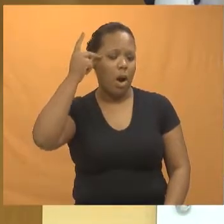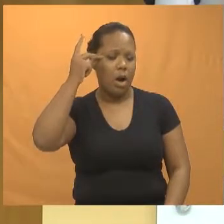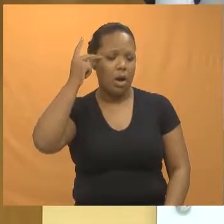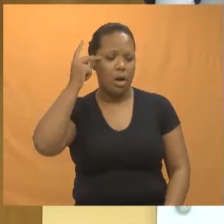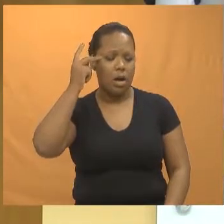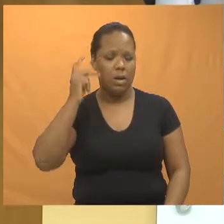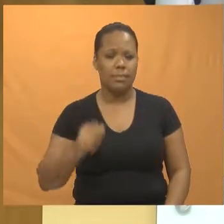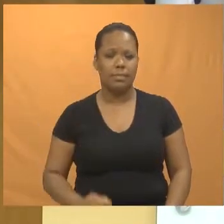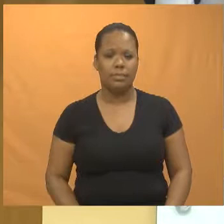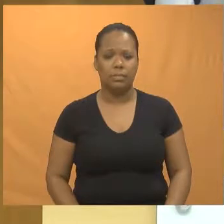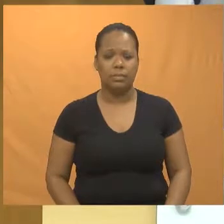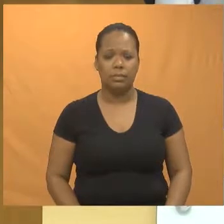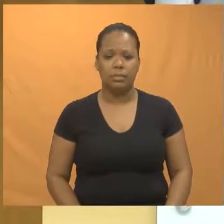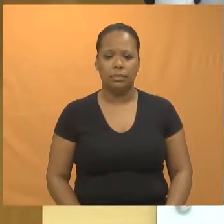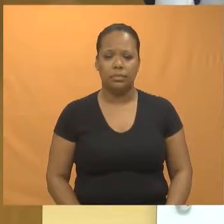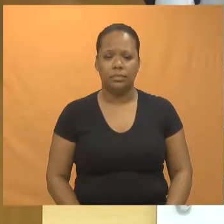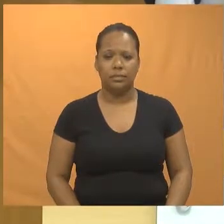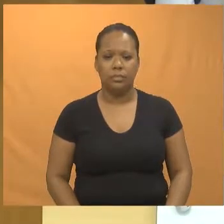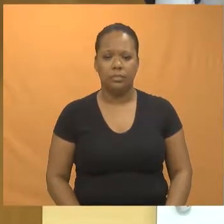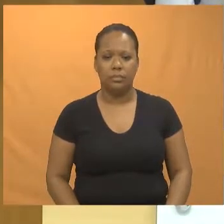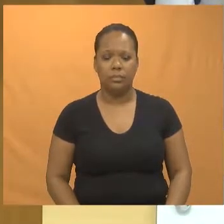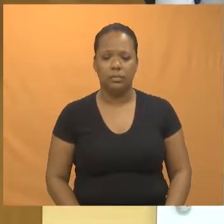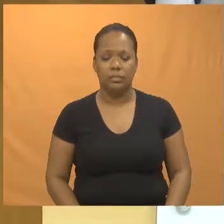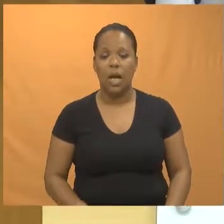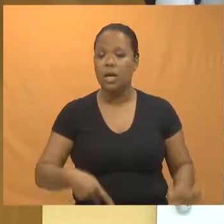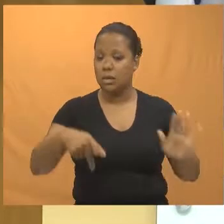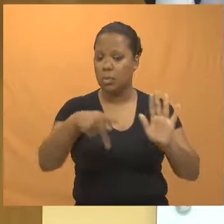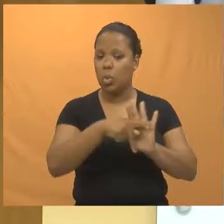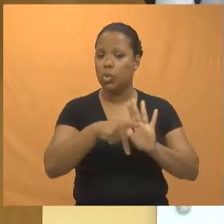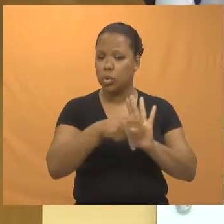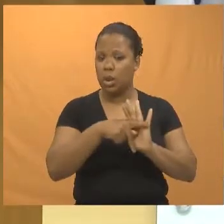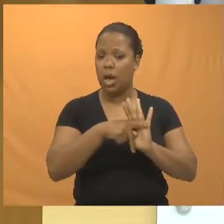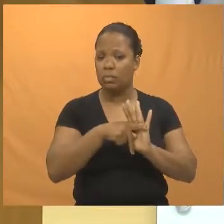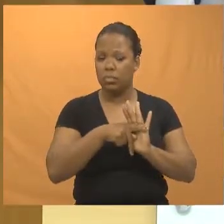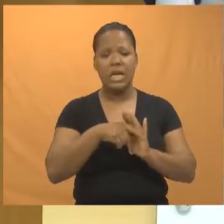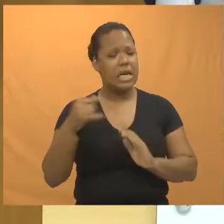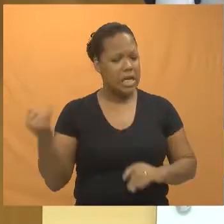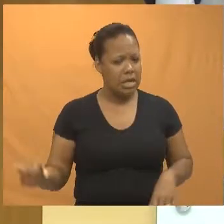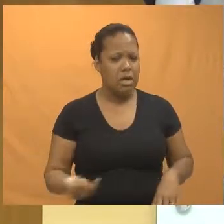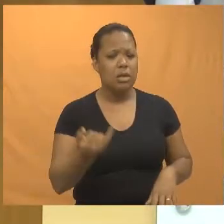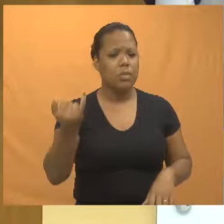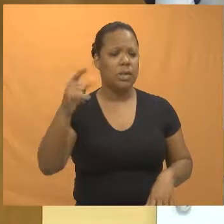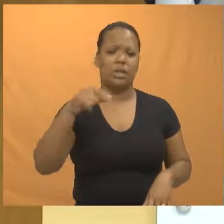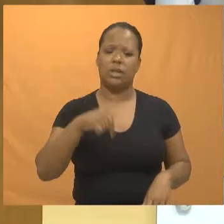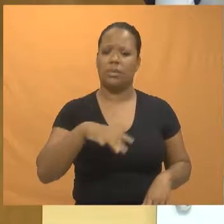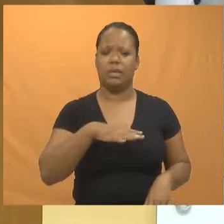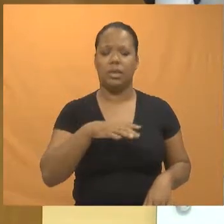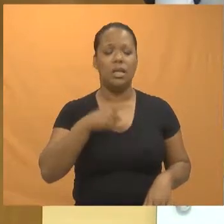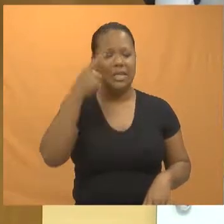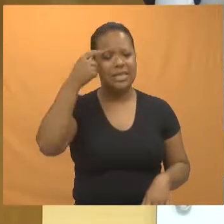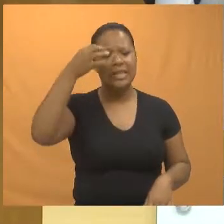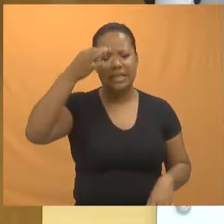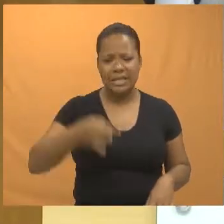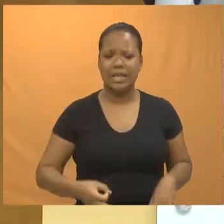pouca gente, e por isso esse projeto é muito importante para a nossa cidade. Eu tenho certeza